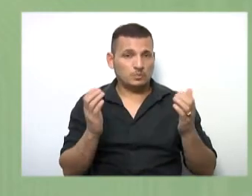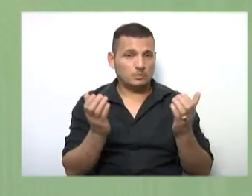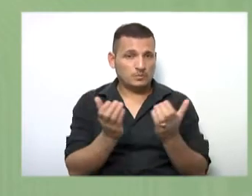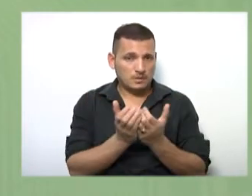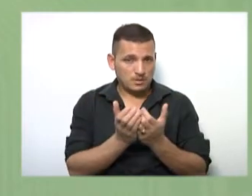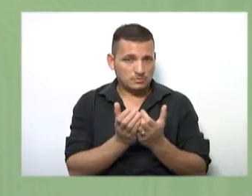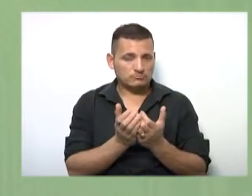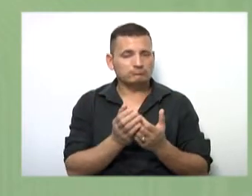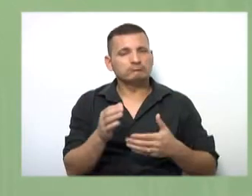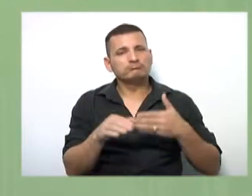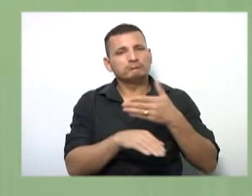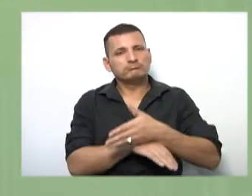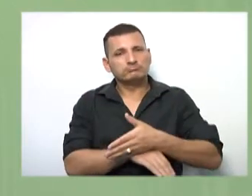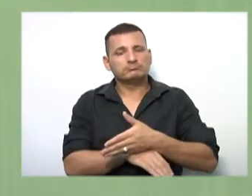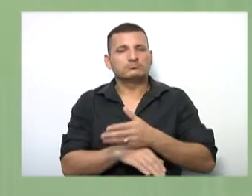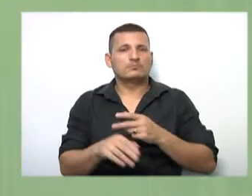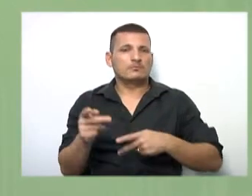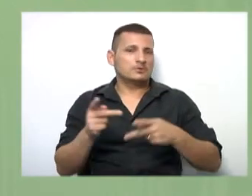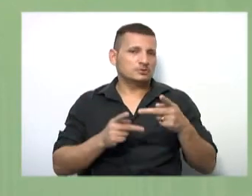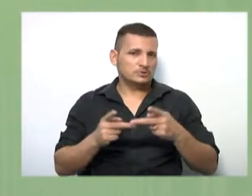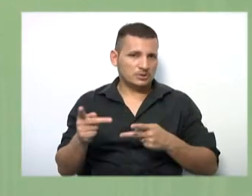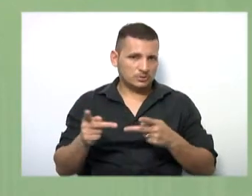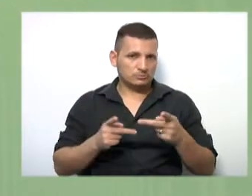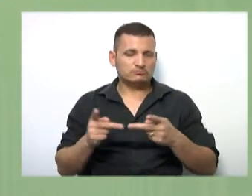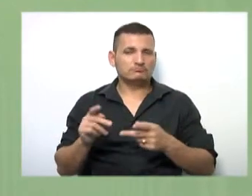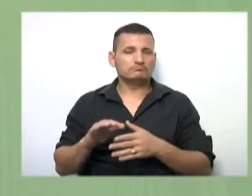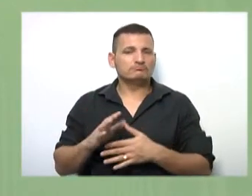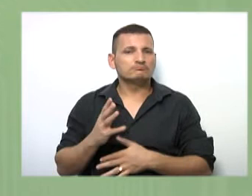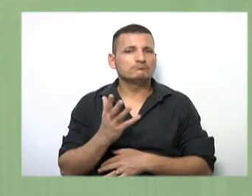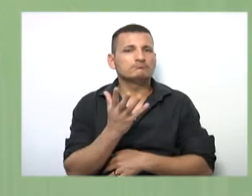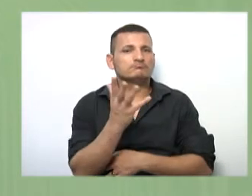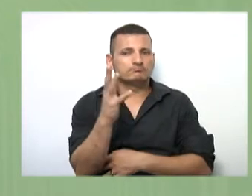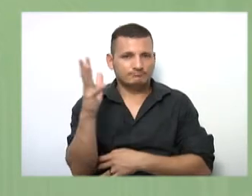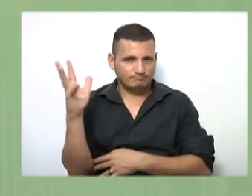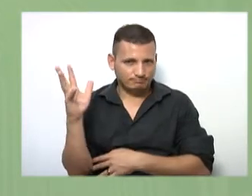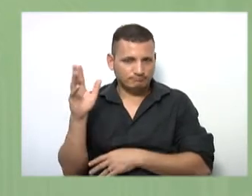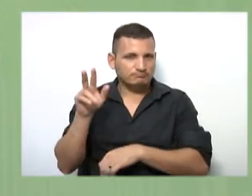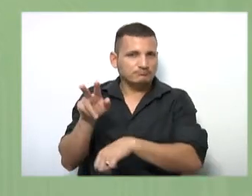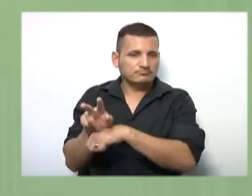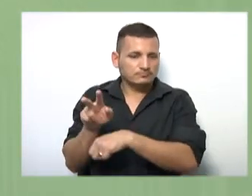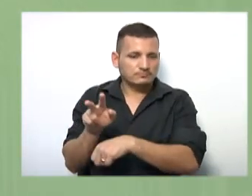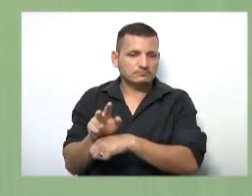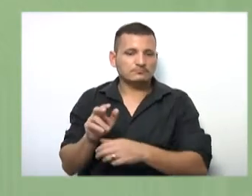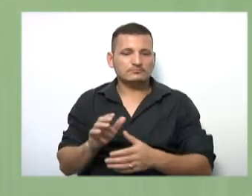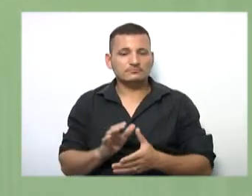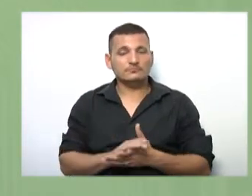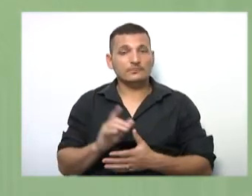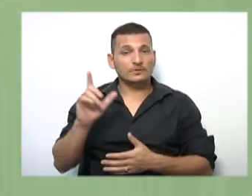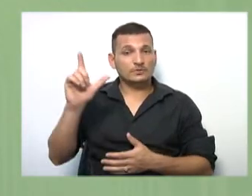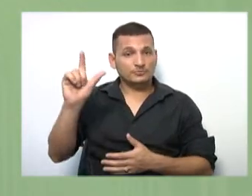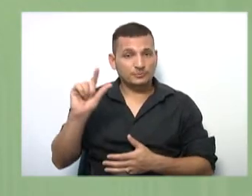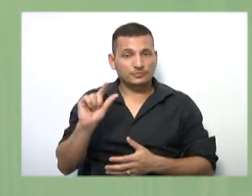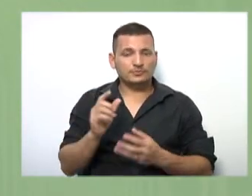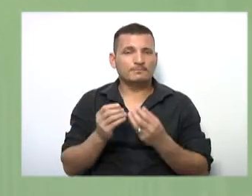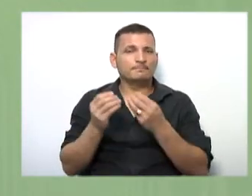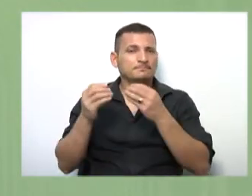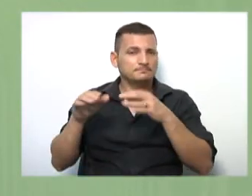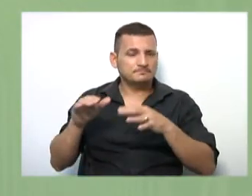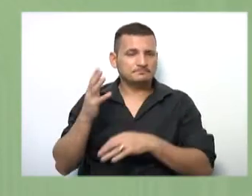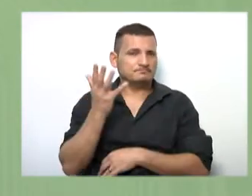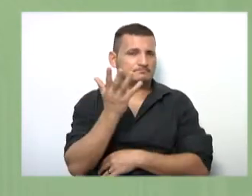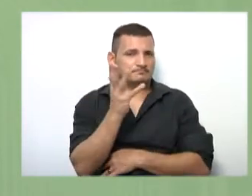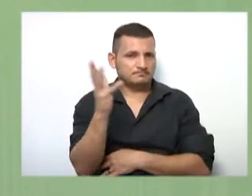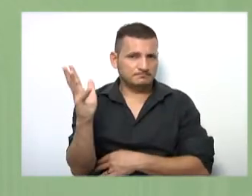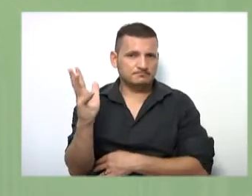nos projetos de recuperação ambiental, redução dos impactos ambientais e sociais.